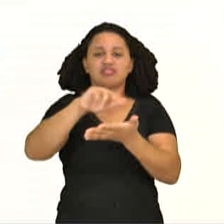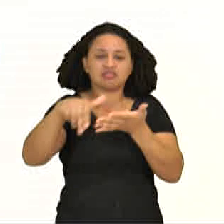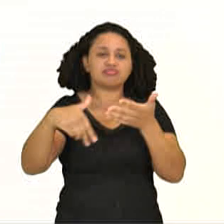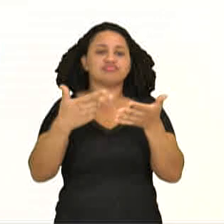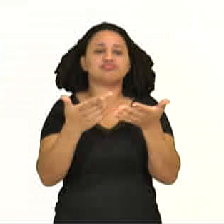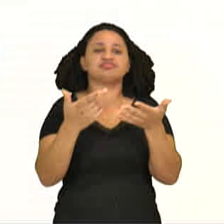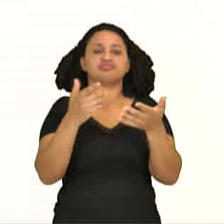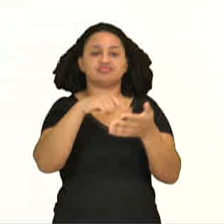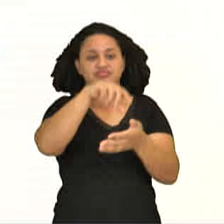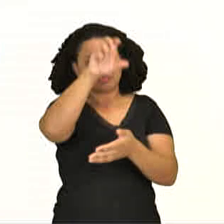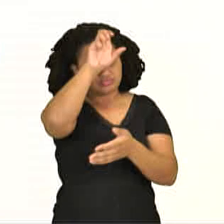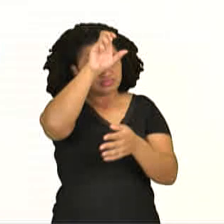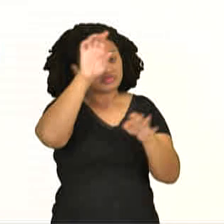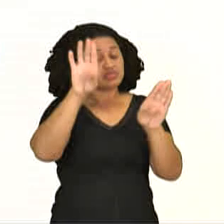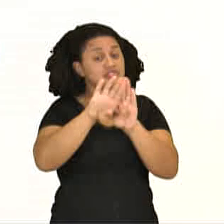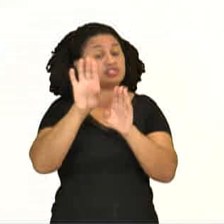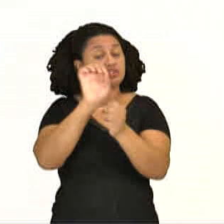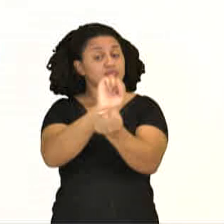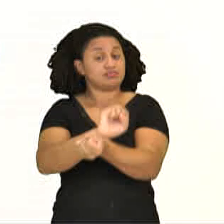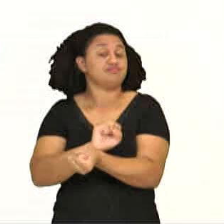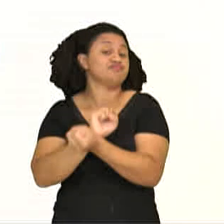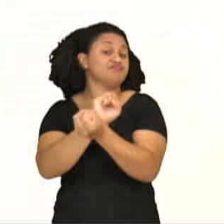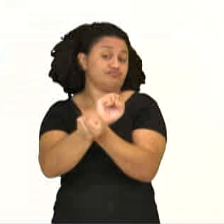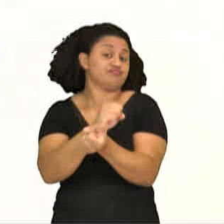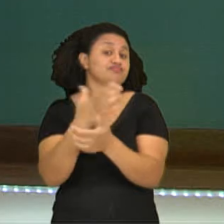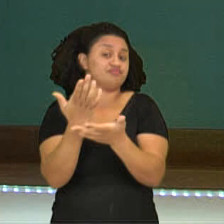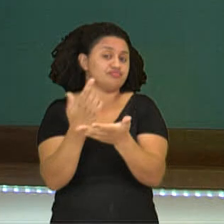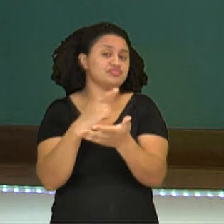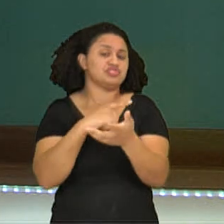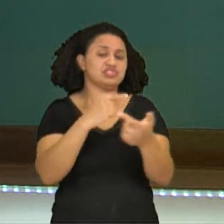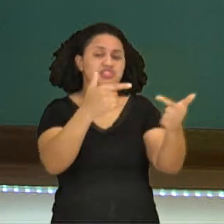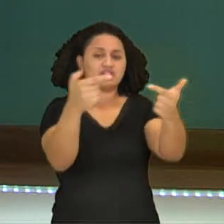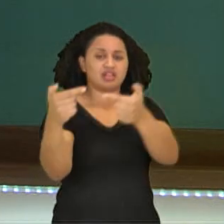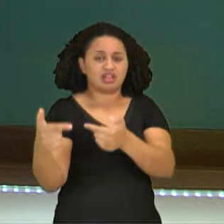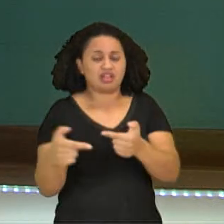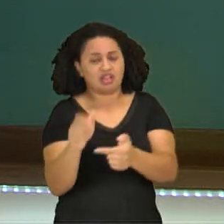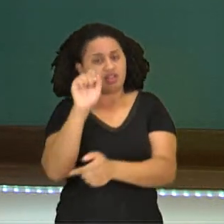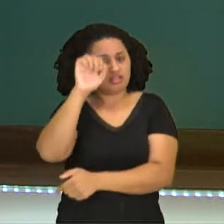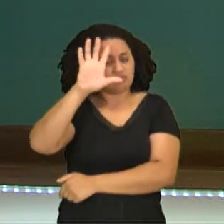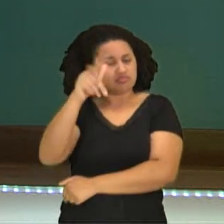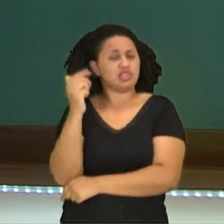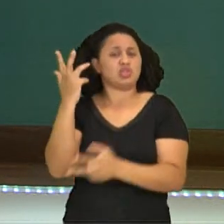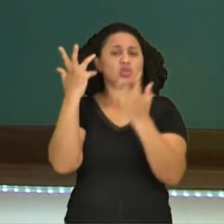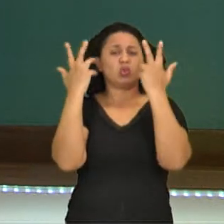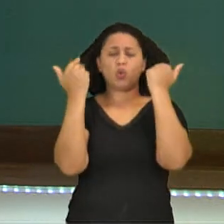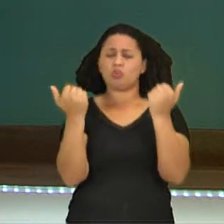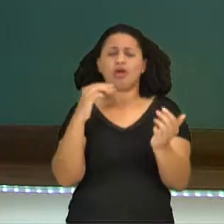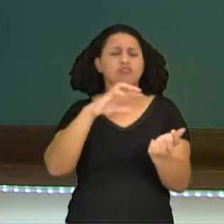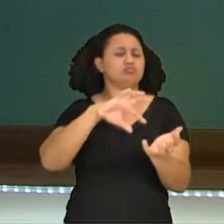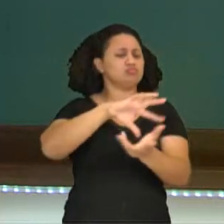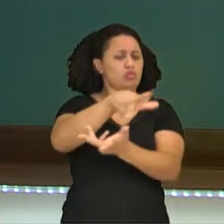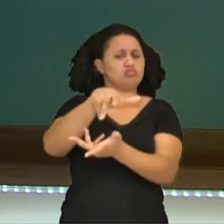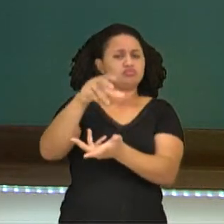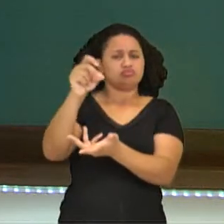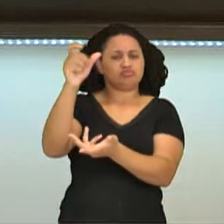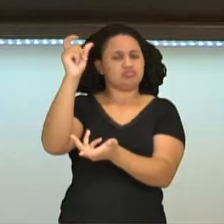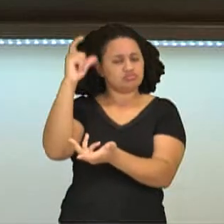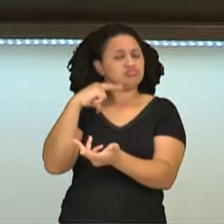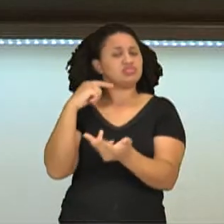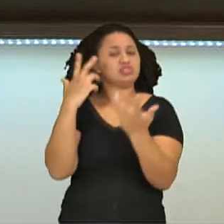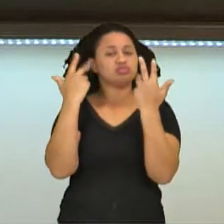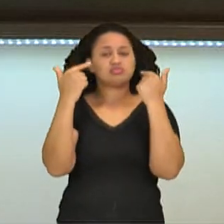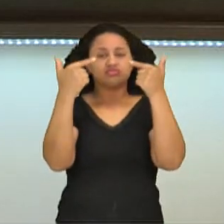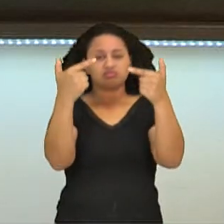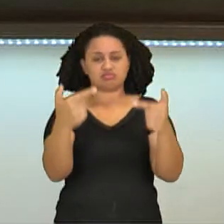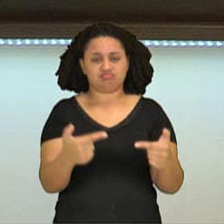inclusive, escravizados, cativos, né? Guerras na África eram muito comuns no mundo da antiguidade. E